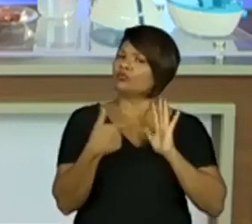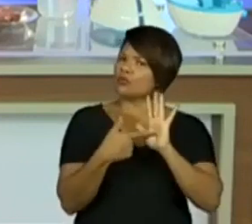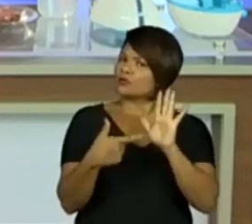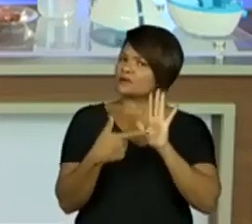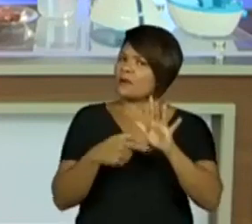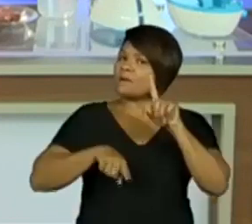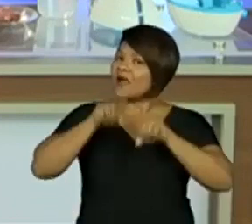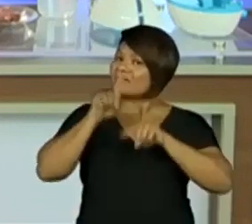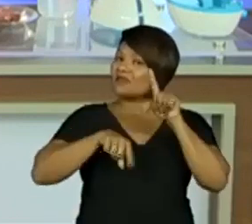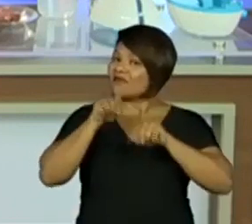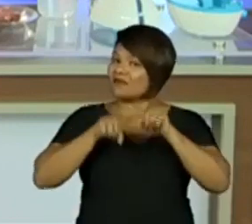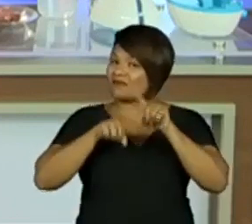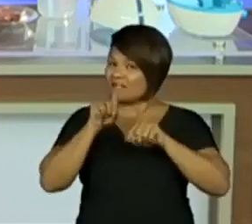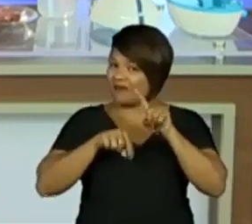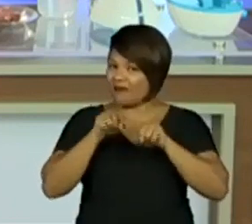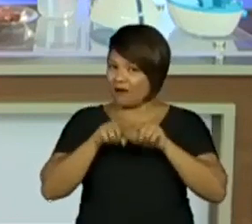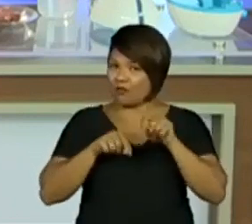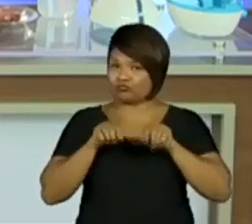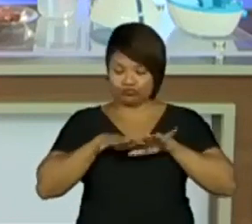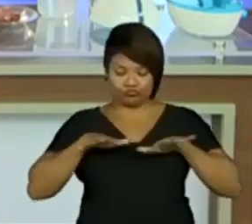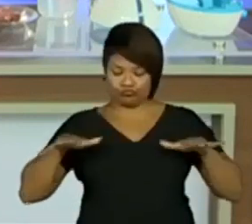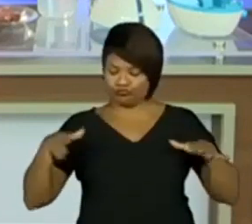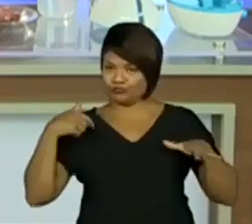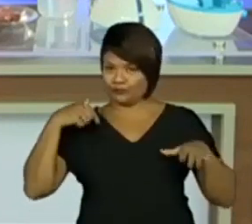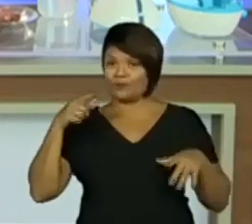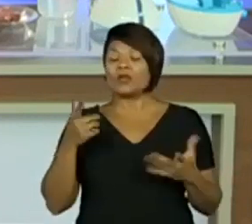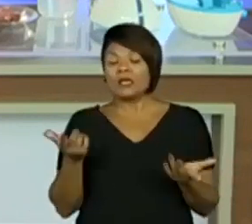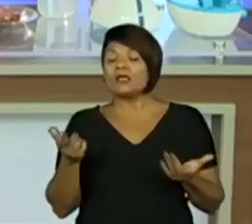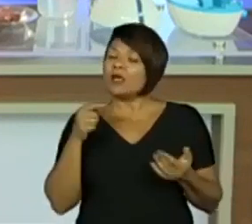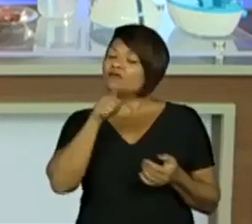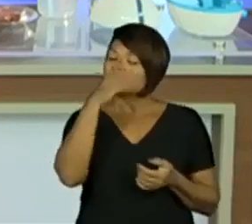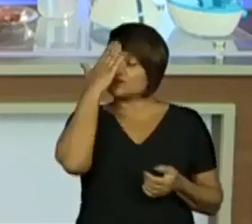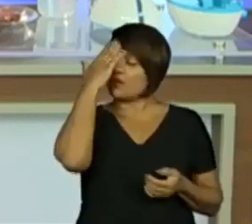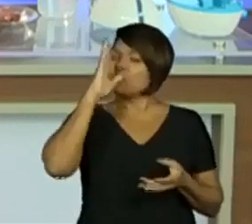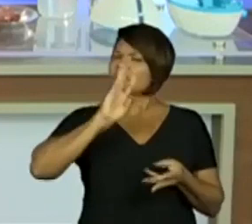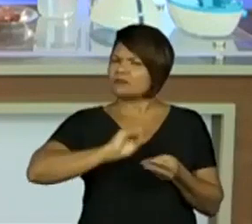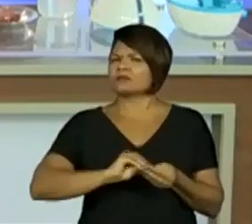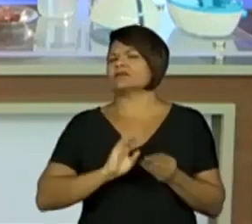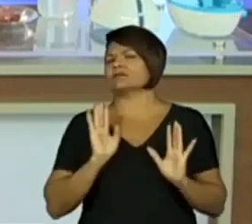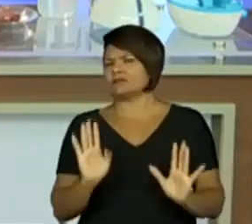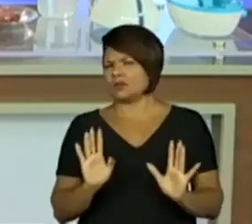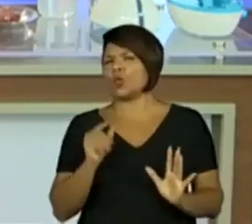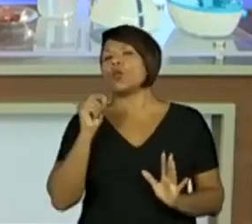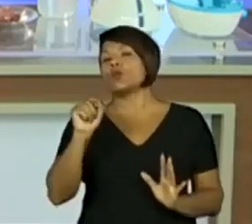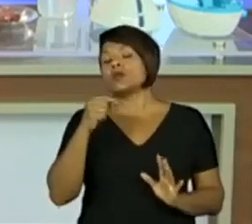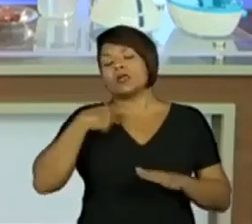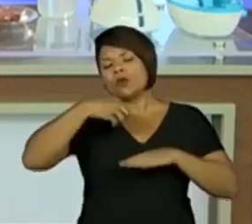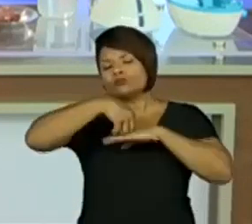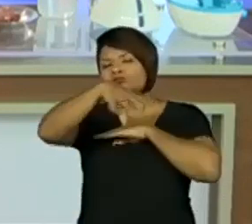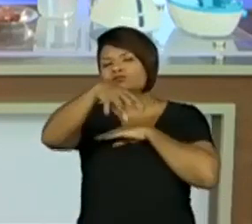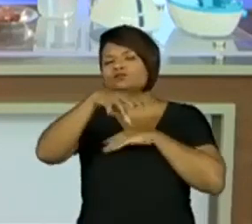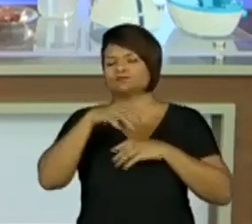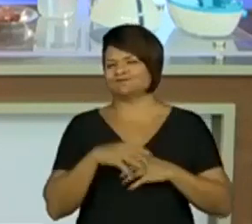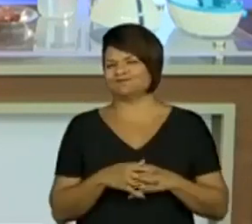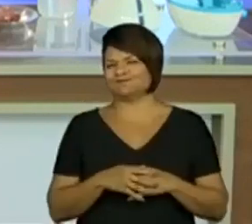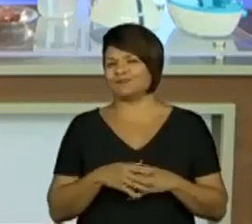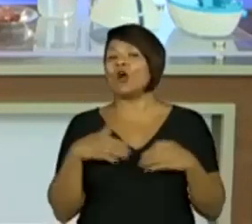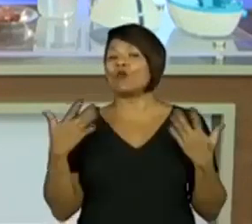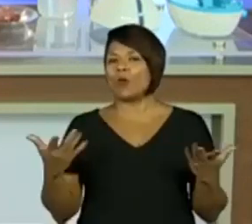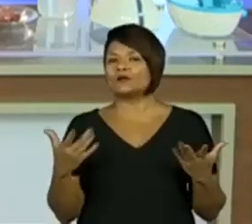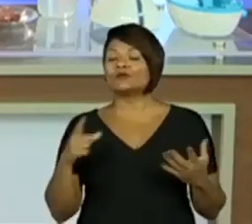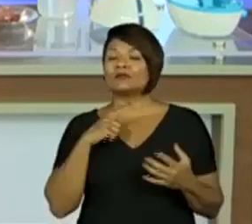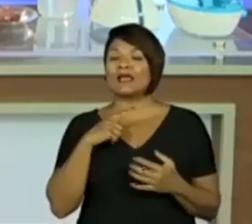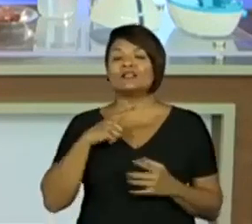desses materiais e vocês vão entender o que eu quero dizer quando eu falo de